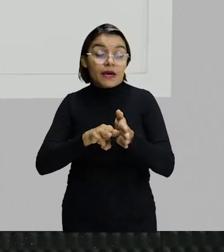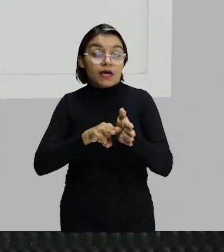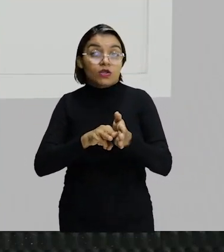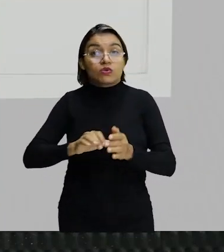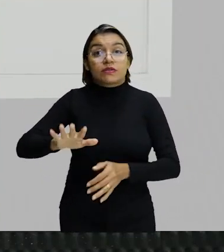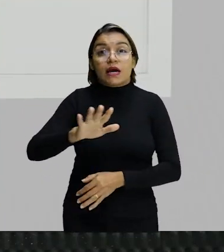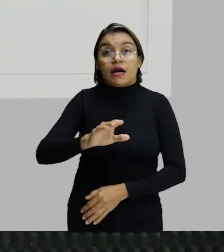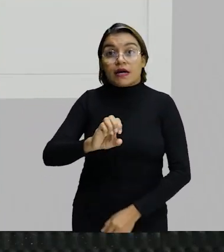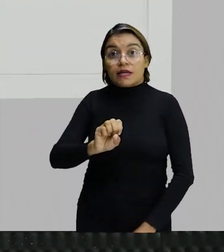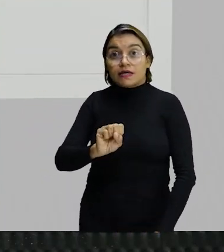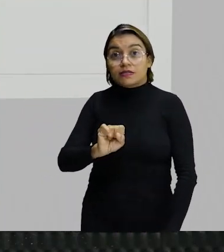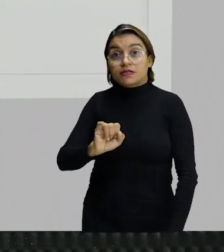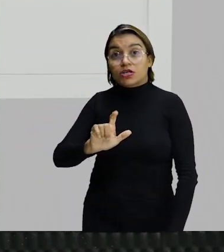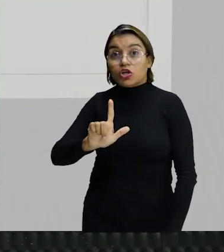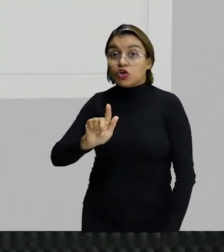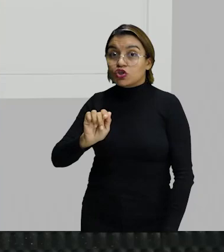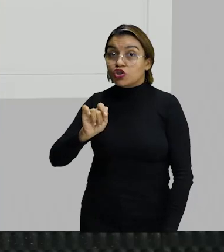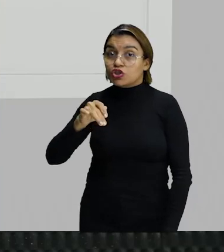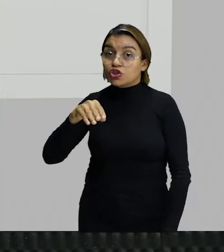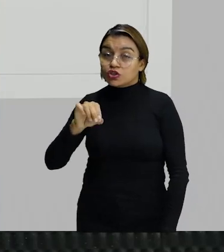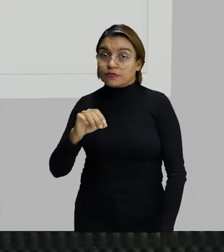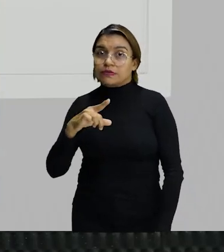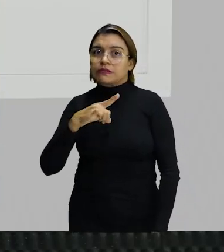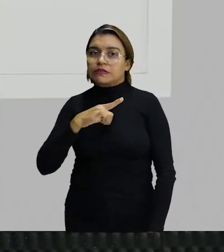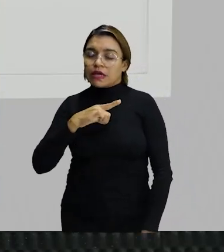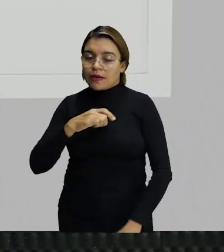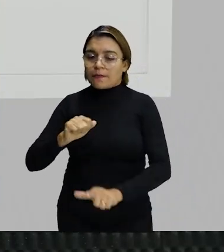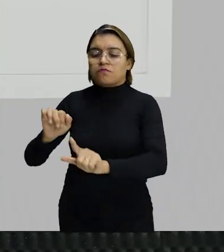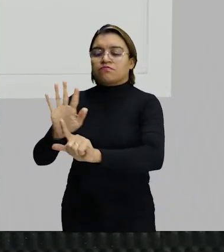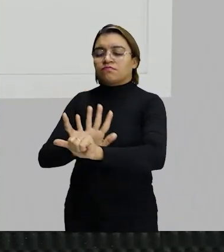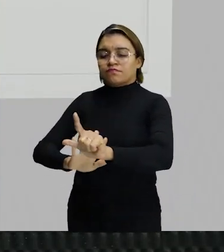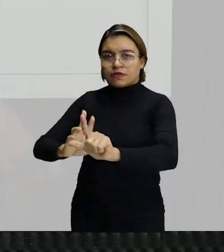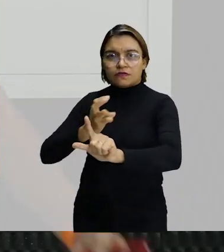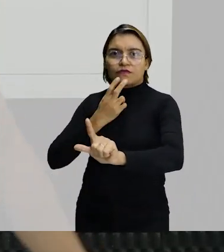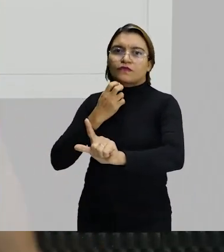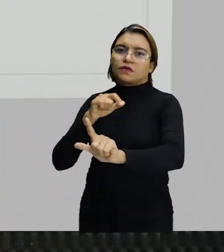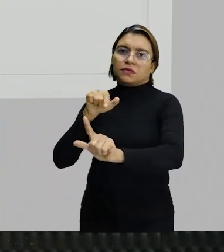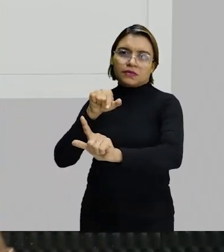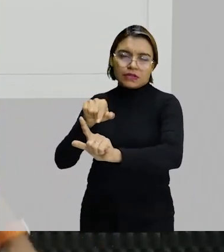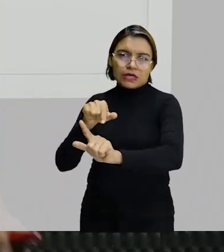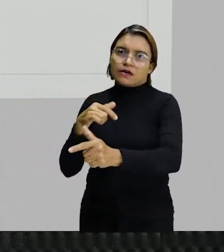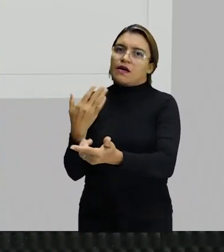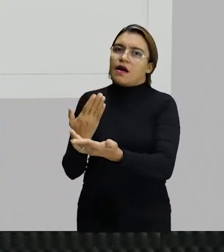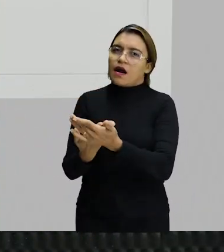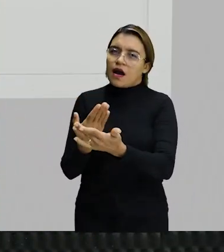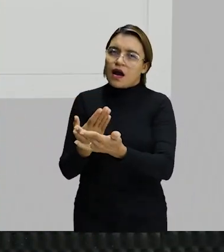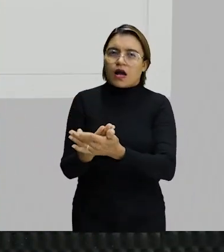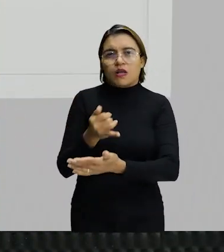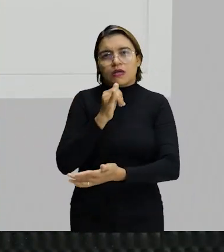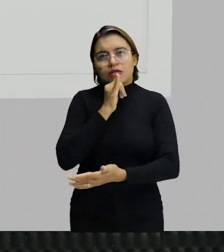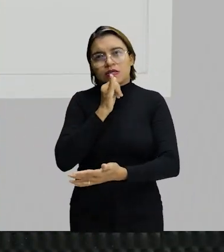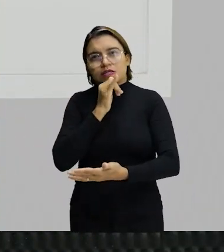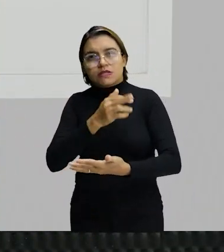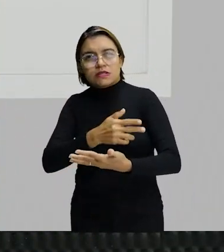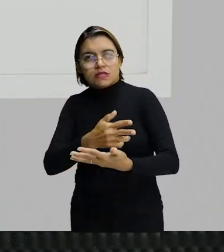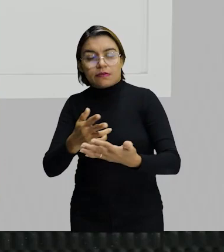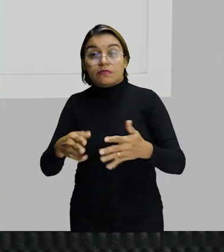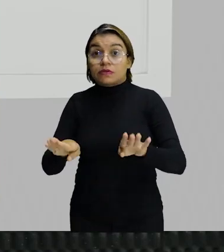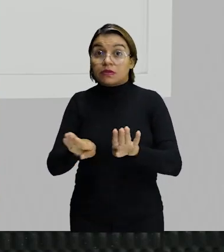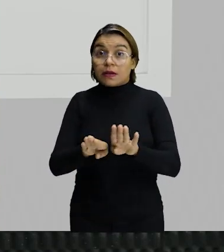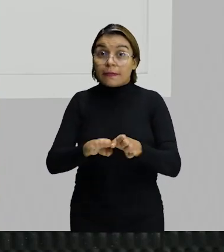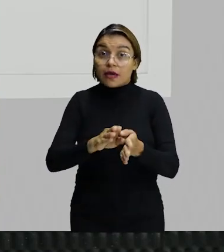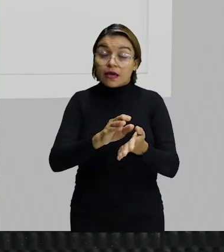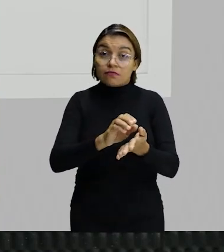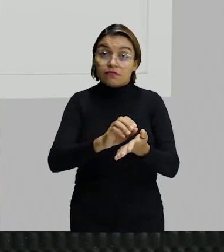silogismo. Então, mais uma vez, nós temos aqui na própria plataforma Gonçalves Dias também aula com exemplo, temos